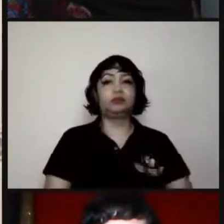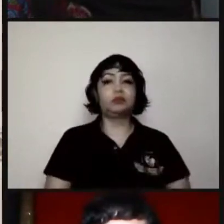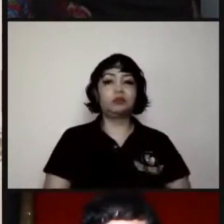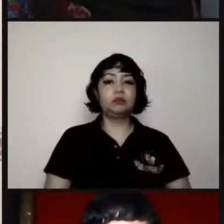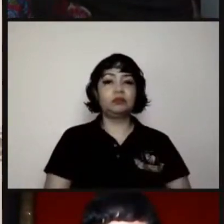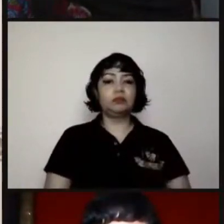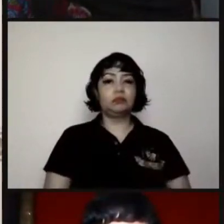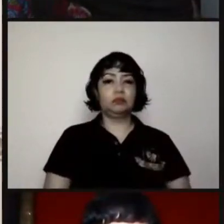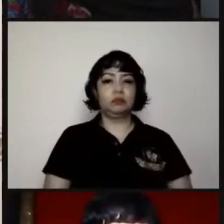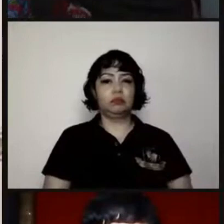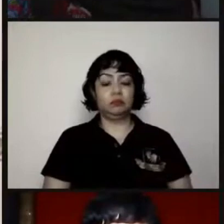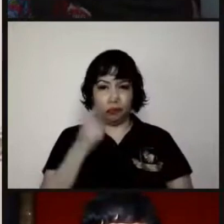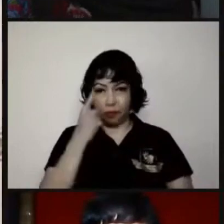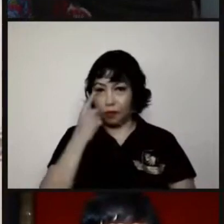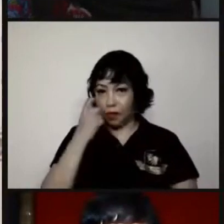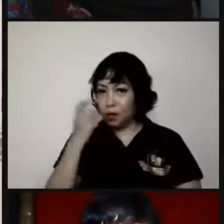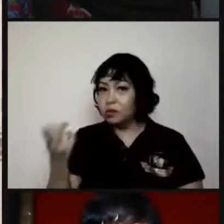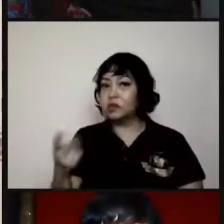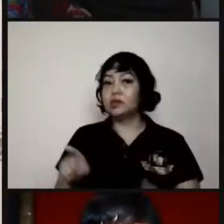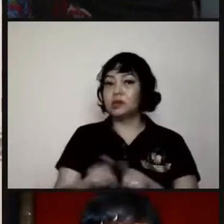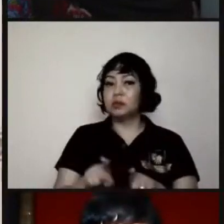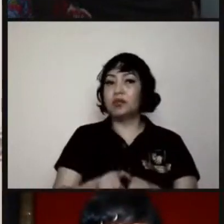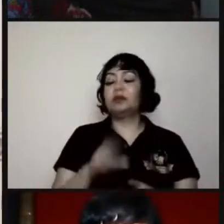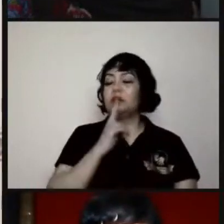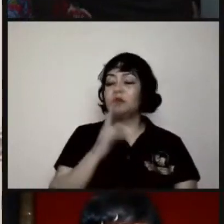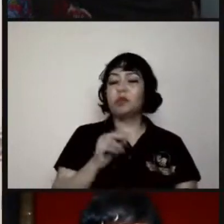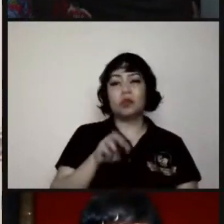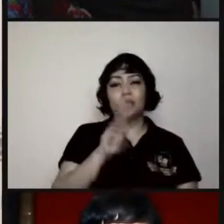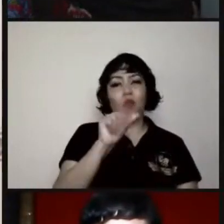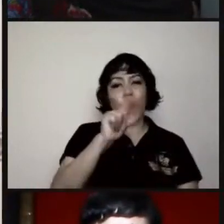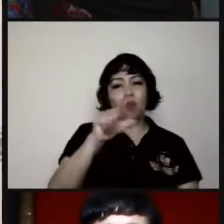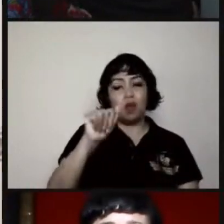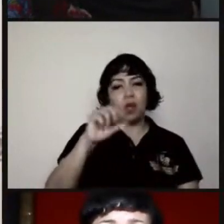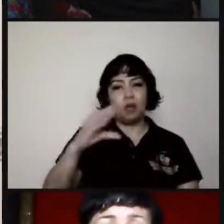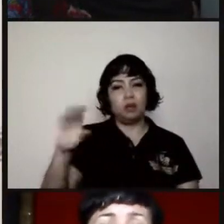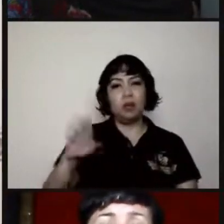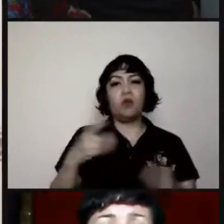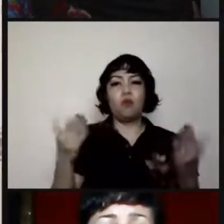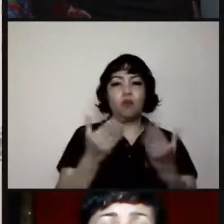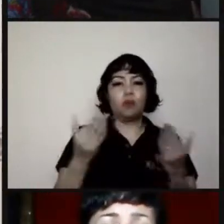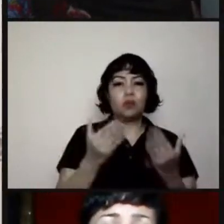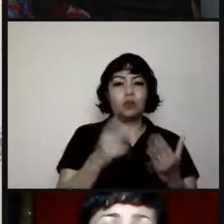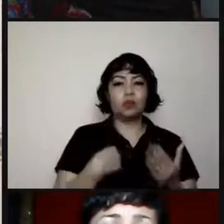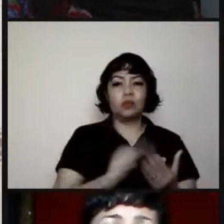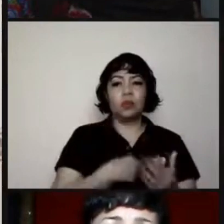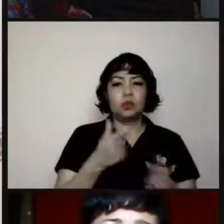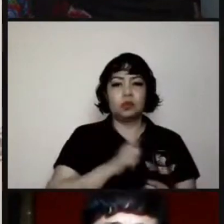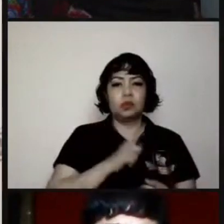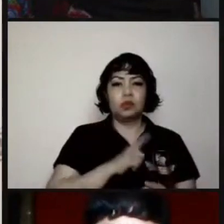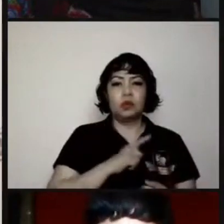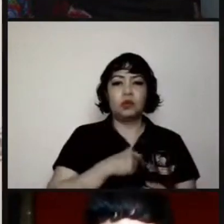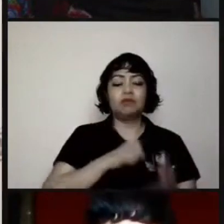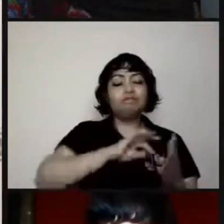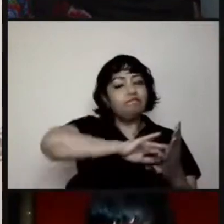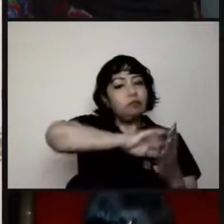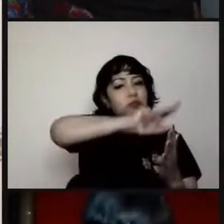interessante, Fernando, e respondendo também aí ao Wallace, né, como eu falei, hoje nós temos um leque de